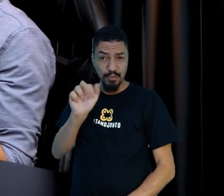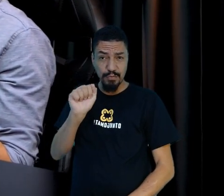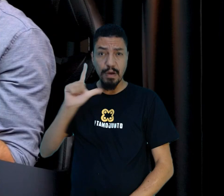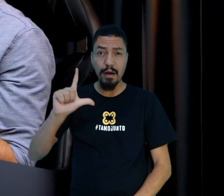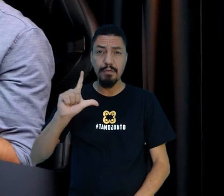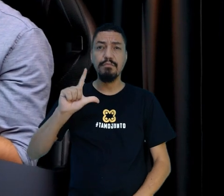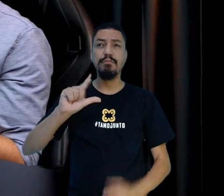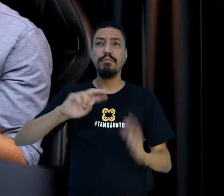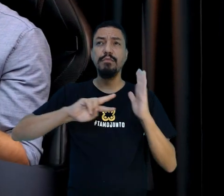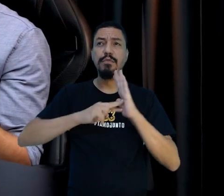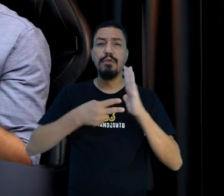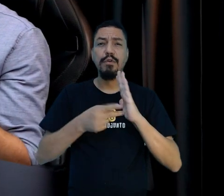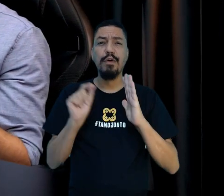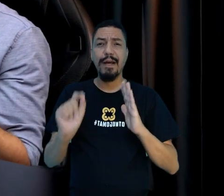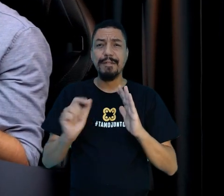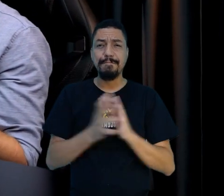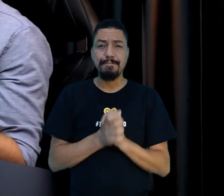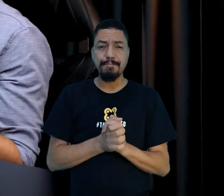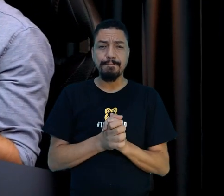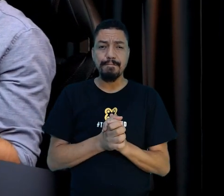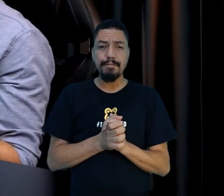Que.